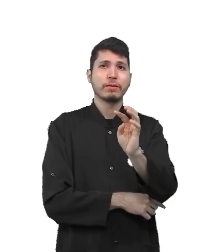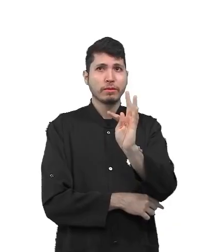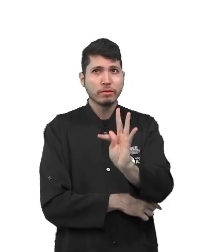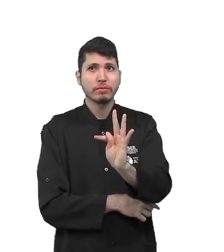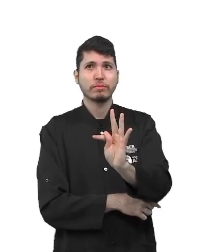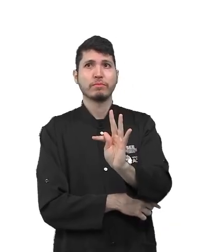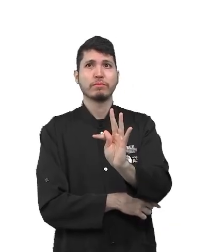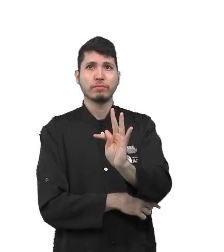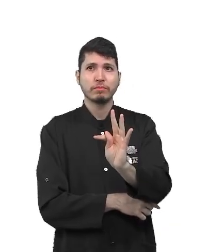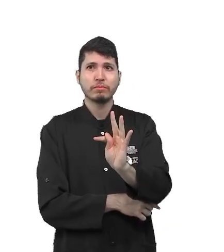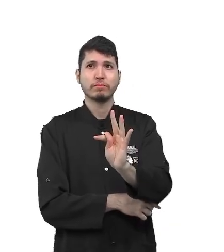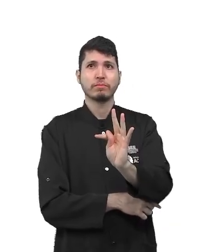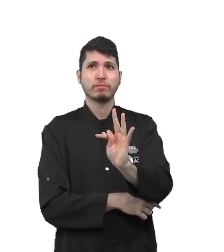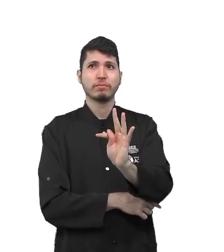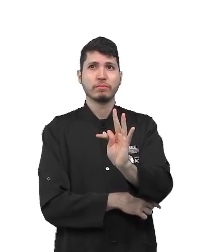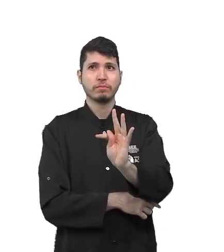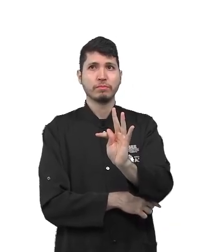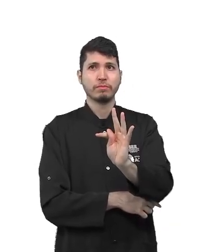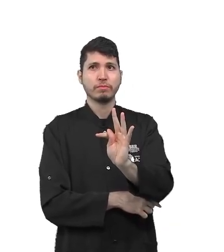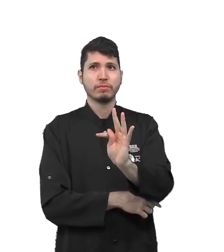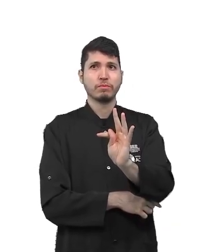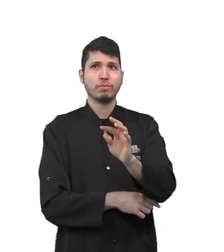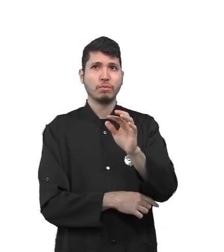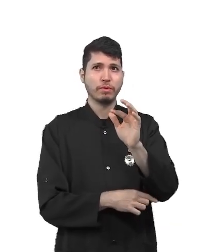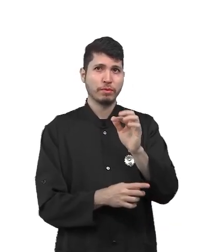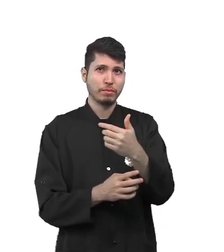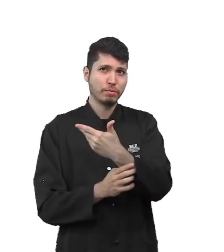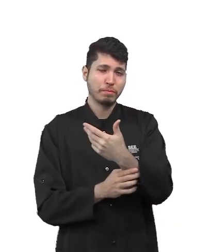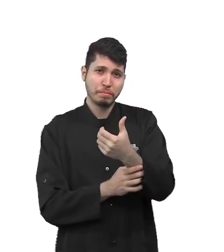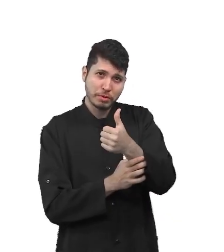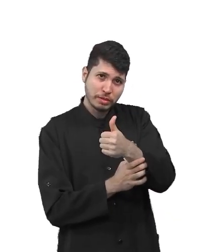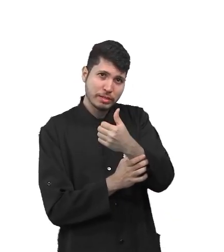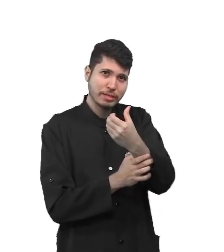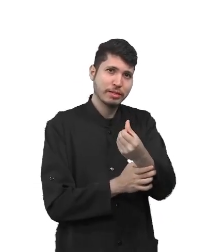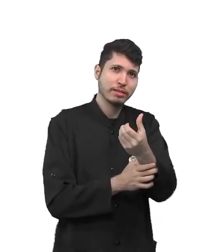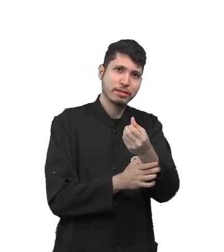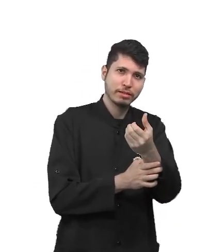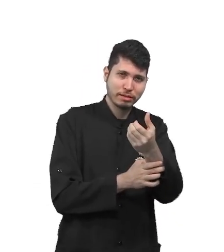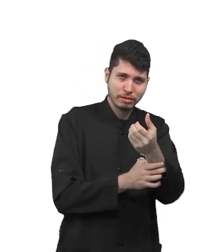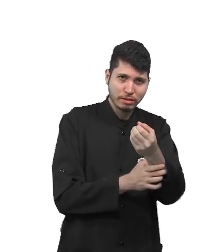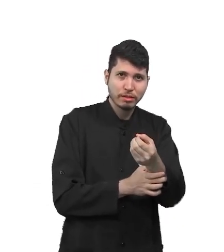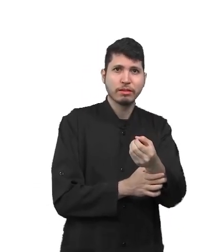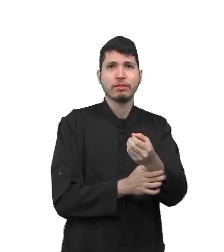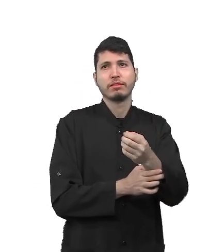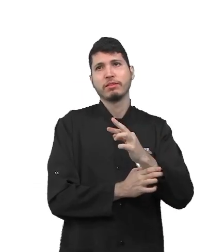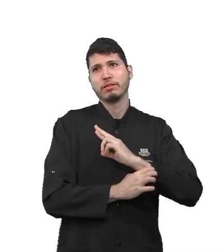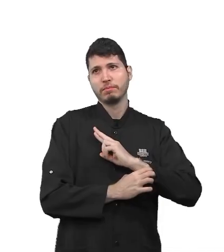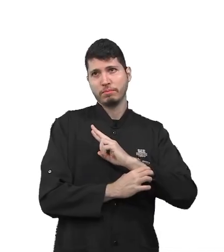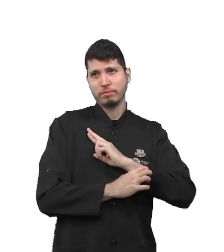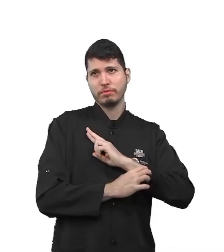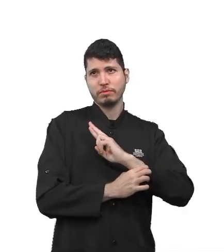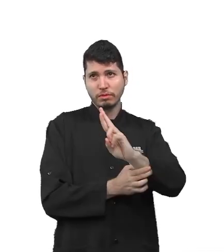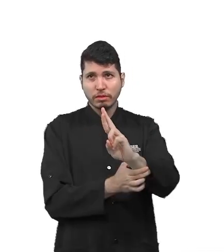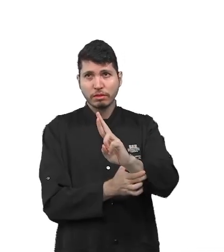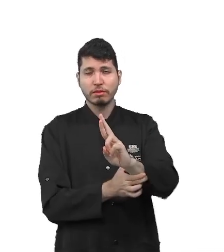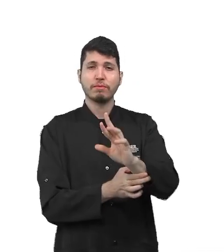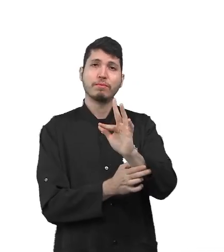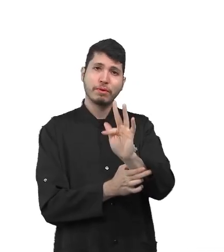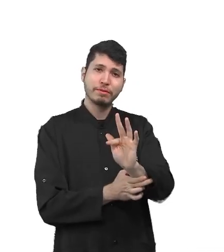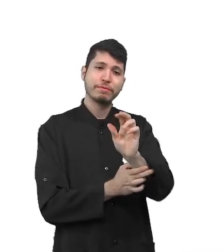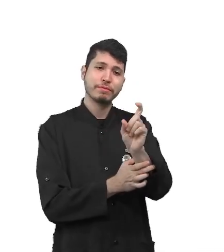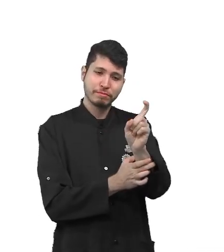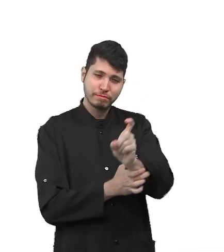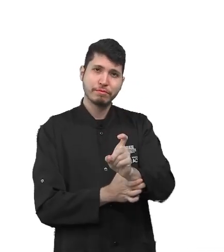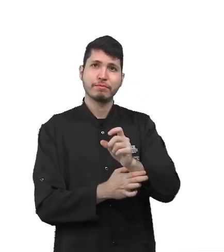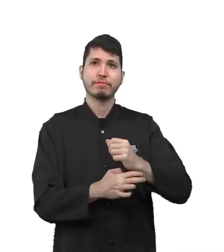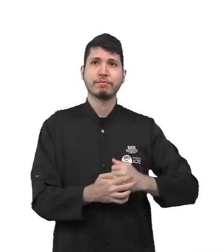agora 1.600 pessoas, tá bom? Infectadas. Olha como é que ficou a minha expressão. Professor, como é que eu cheguei nessa expressão? Eu passei